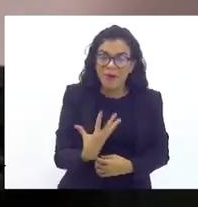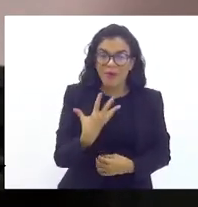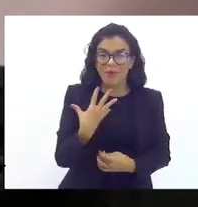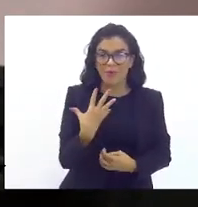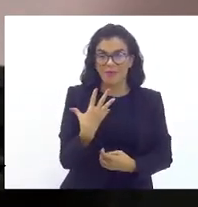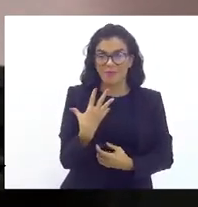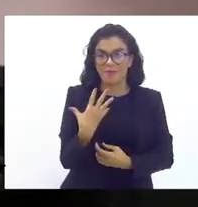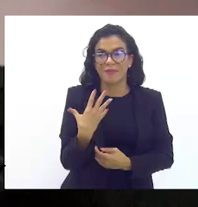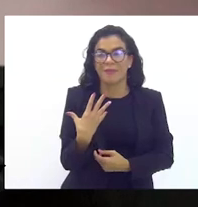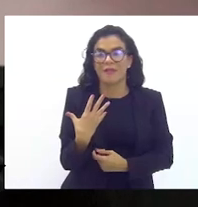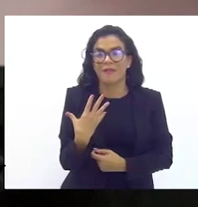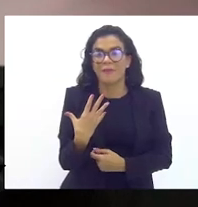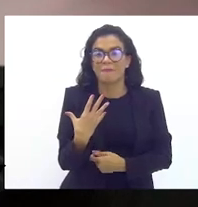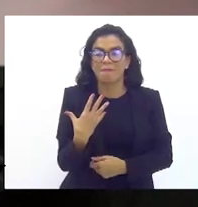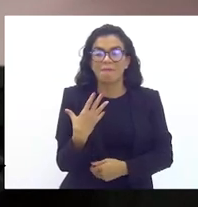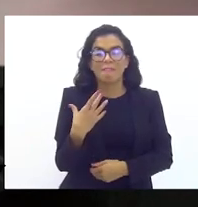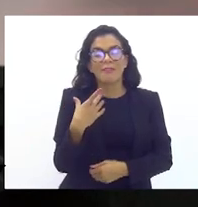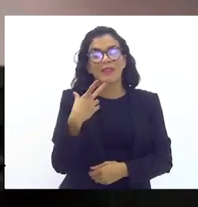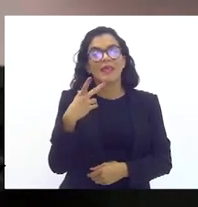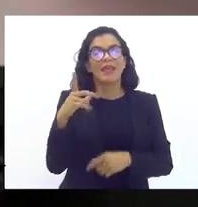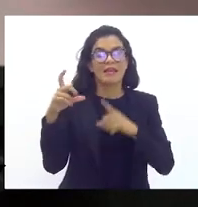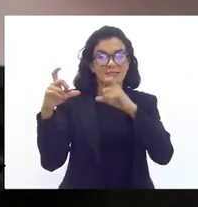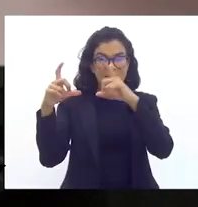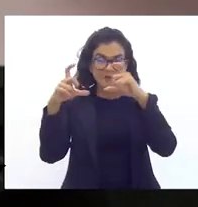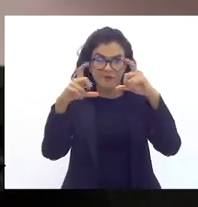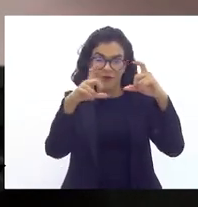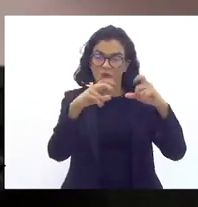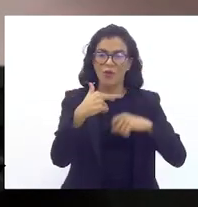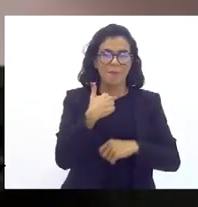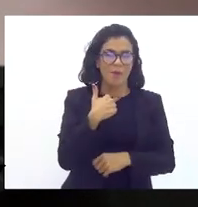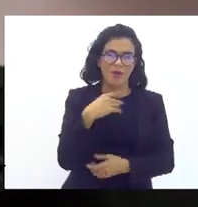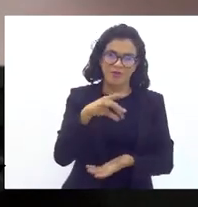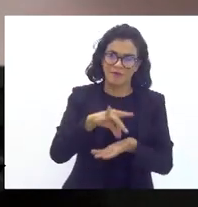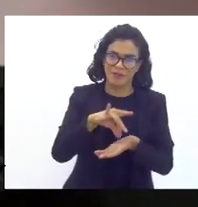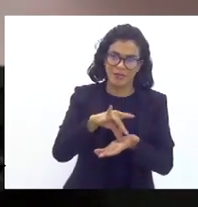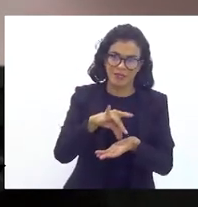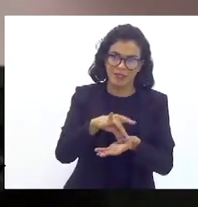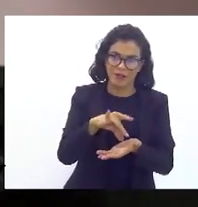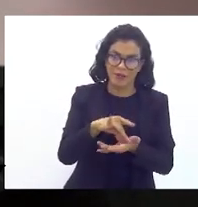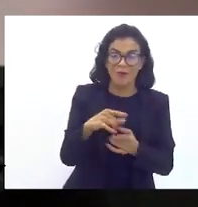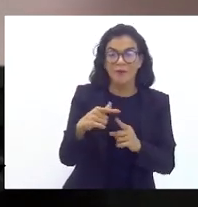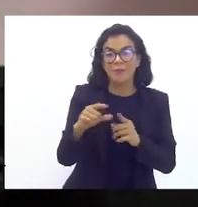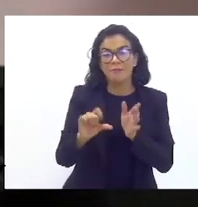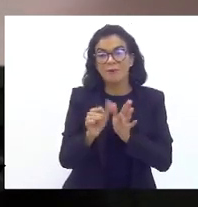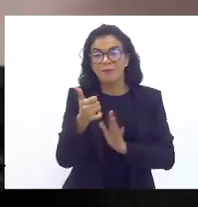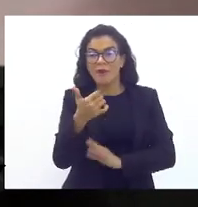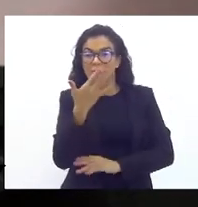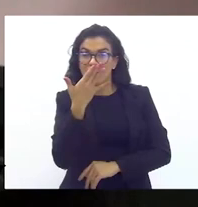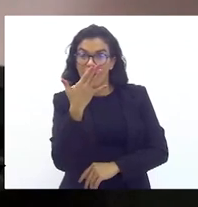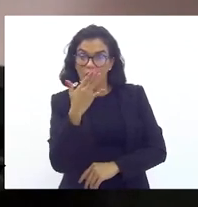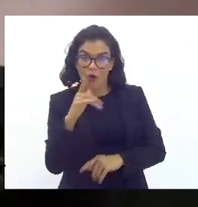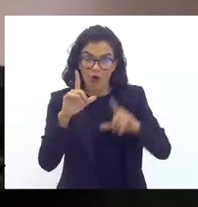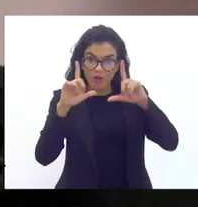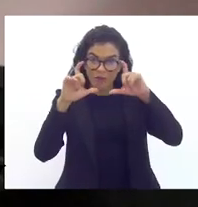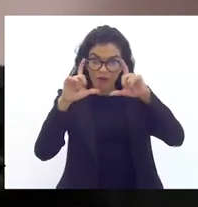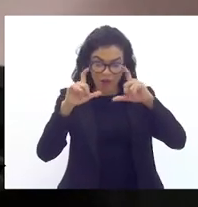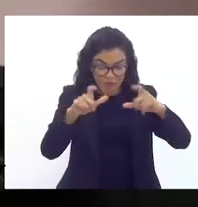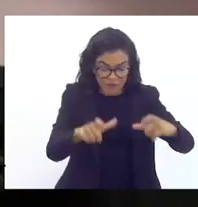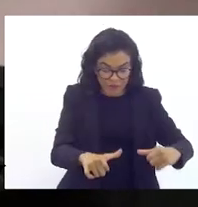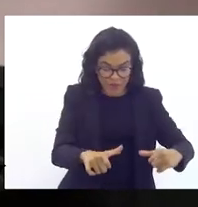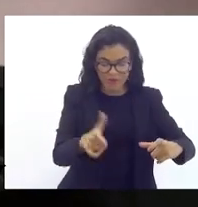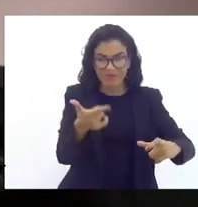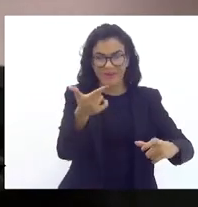é assim né E esse registro fotográfico não pode ser verdadeiro porque primeiro porque a cor no registro não existe